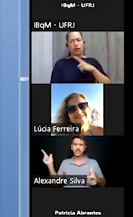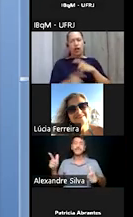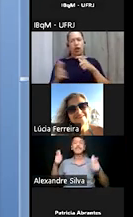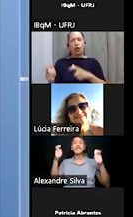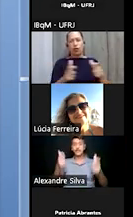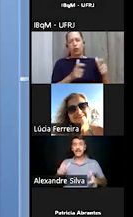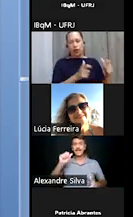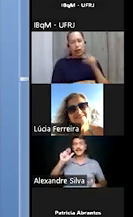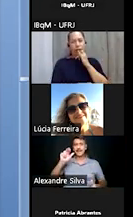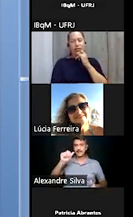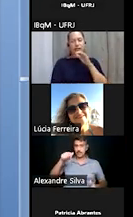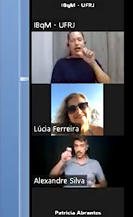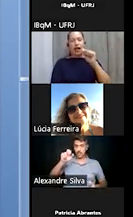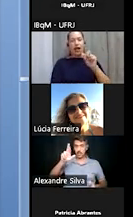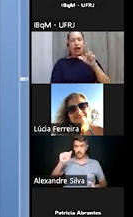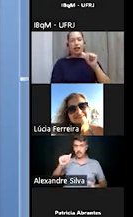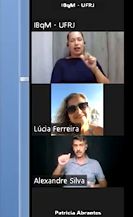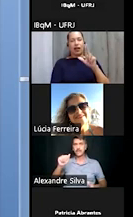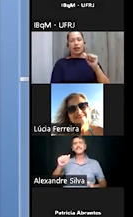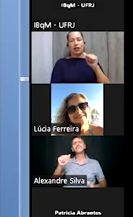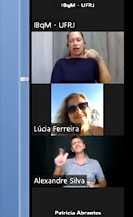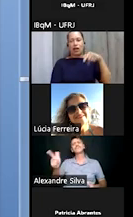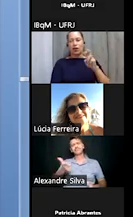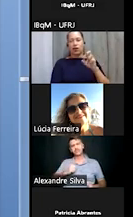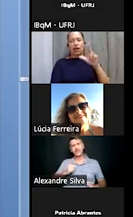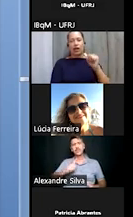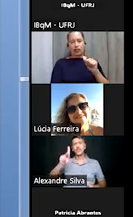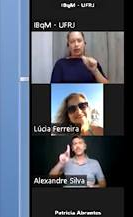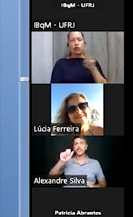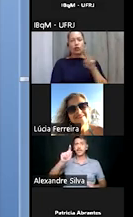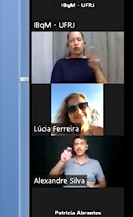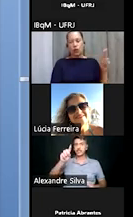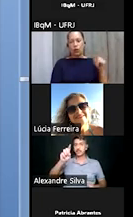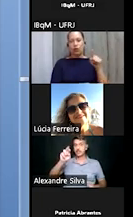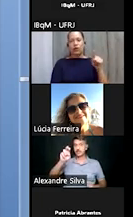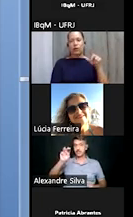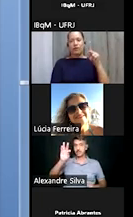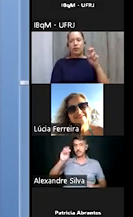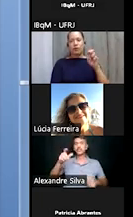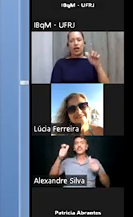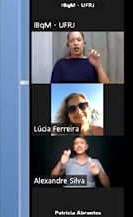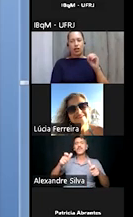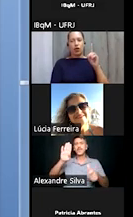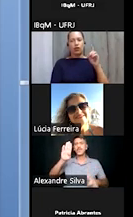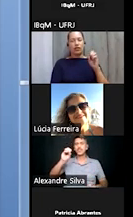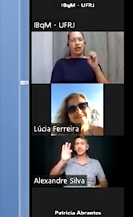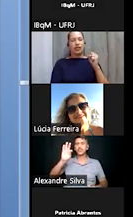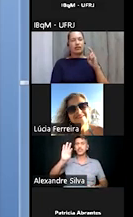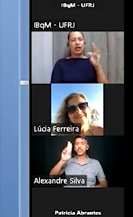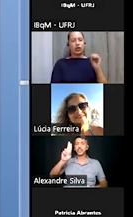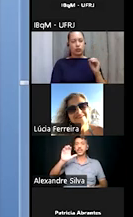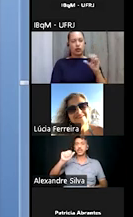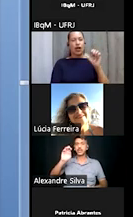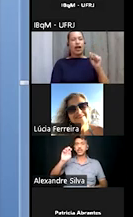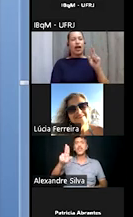região de Araraquara, onde há o chamado Paleodeserto do Botucatu, que são arenitos que formam